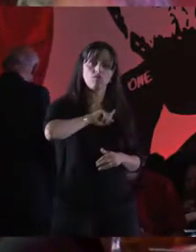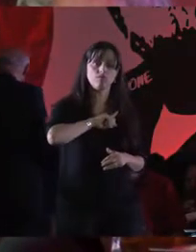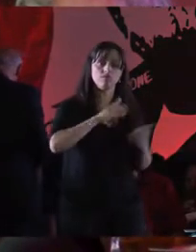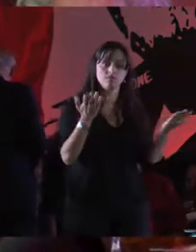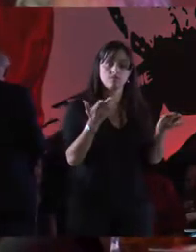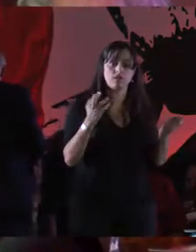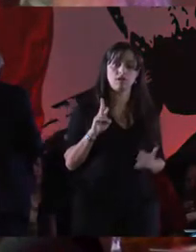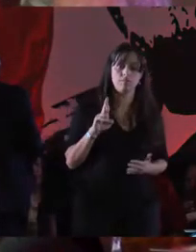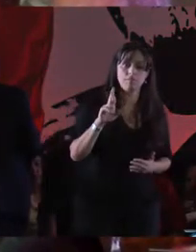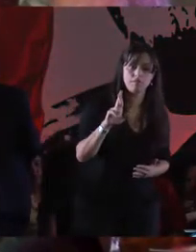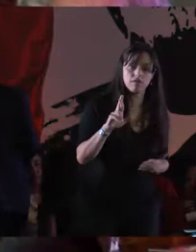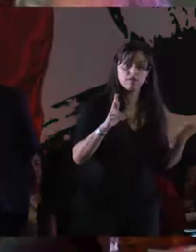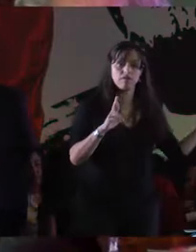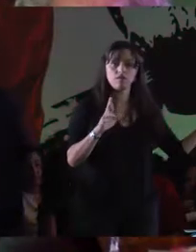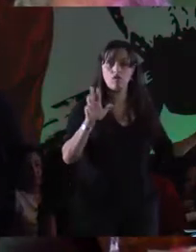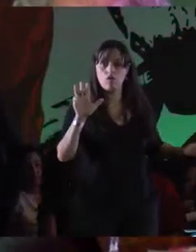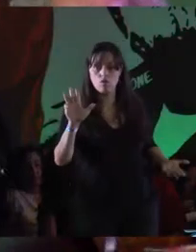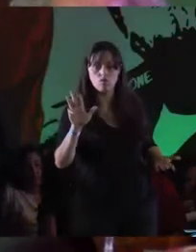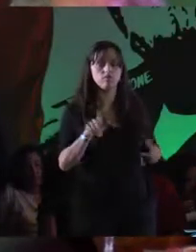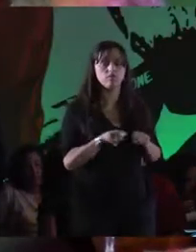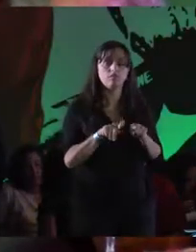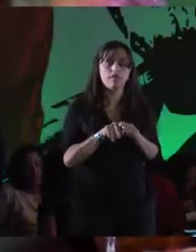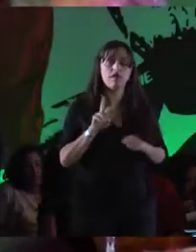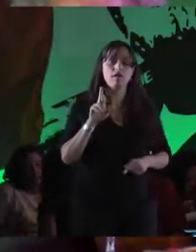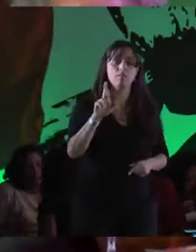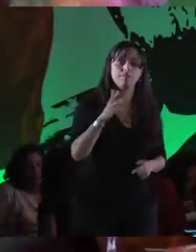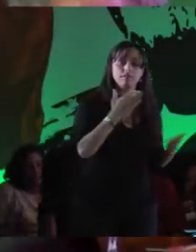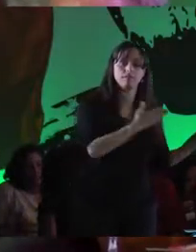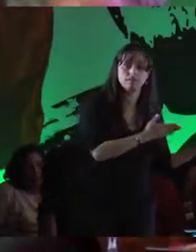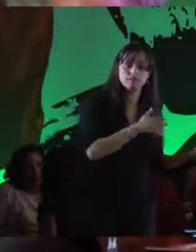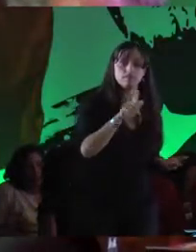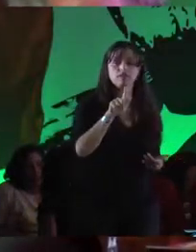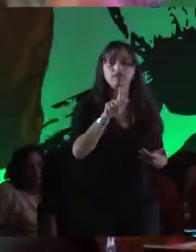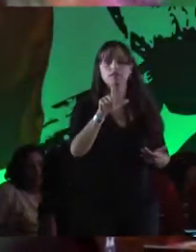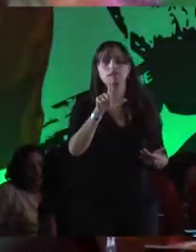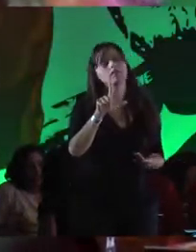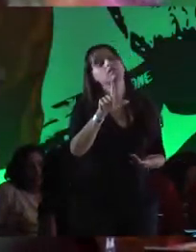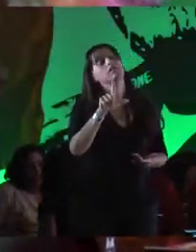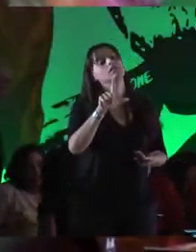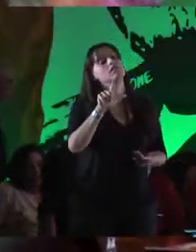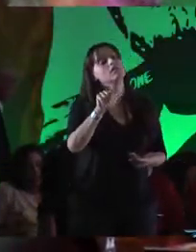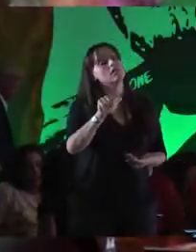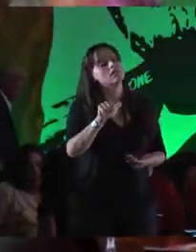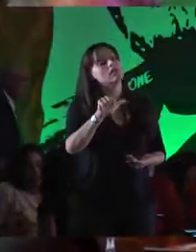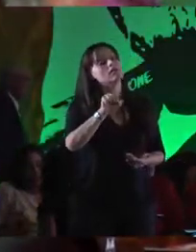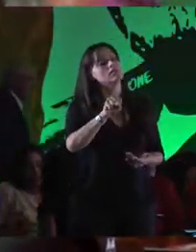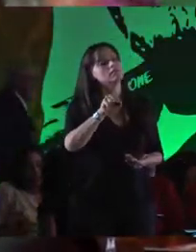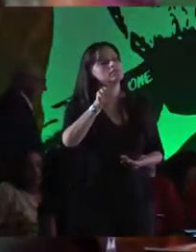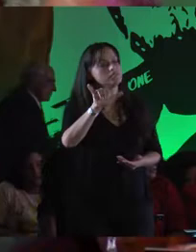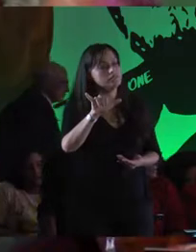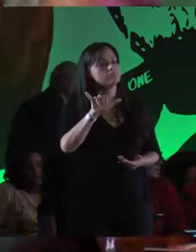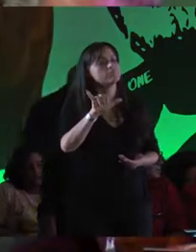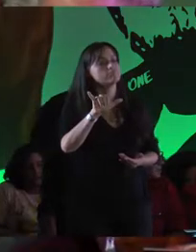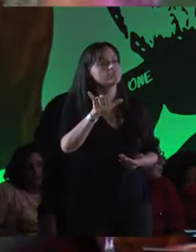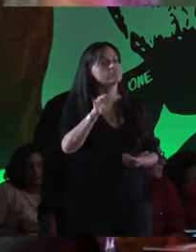da presidenta Gleisi, abraçar cada companheiro e cada companheira.